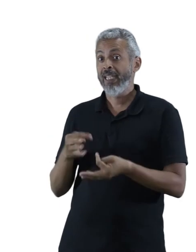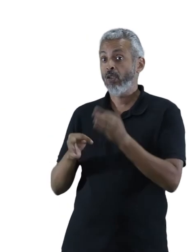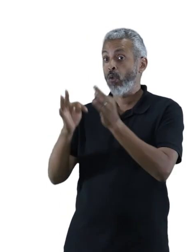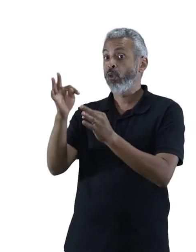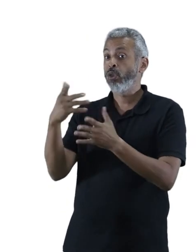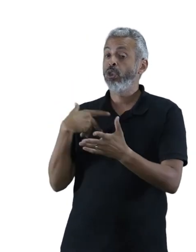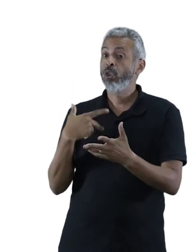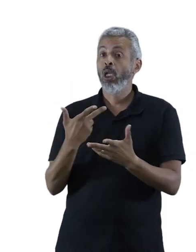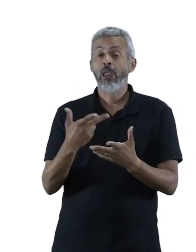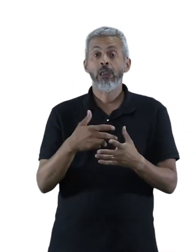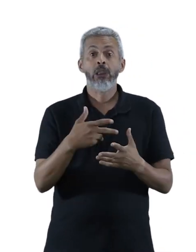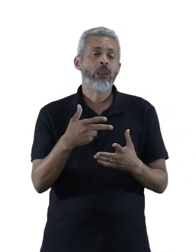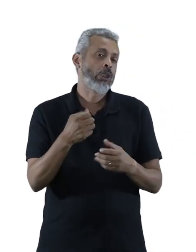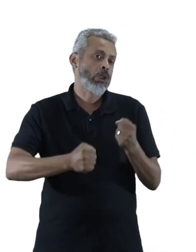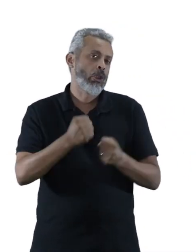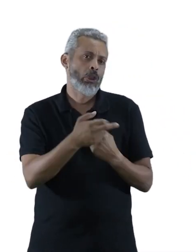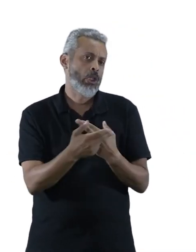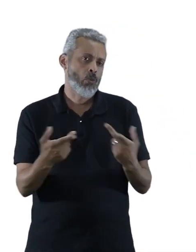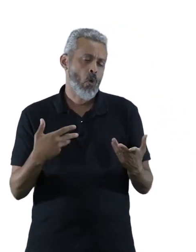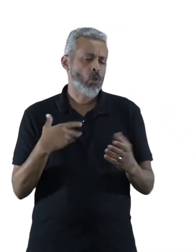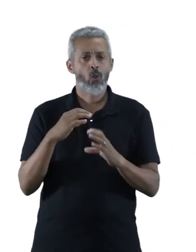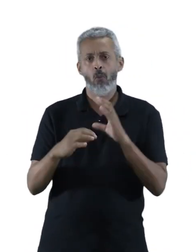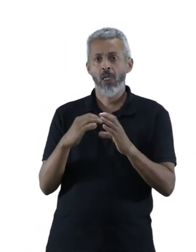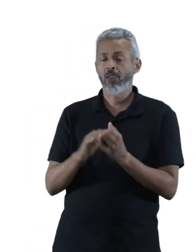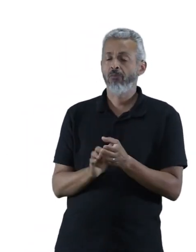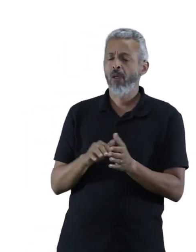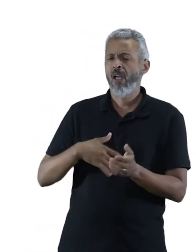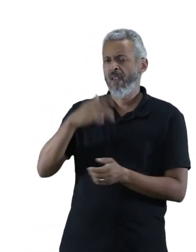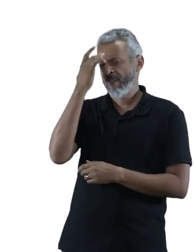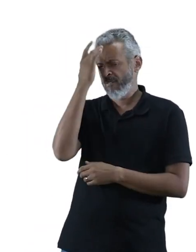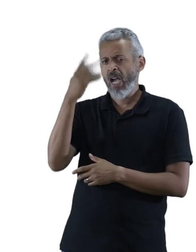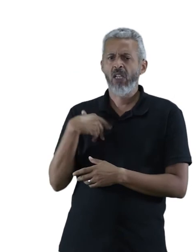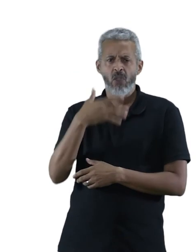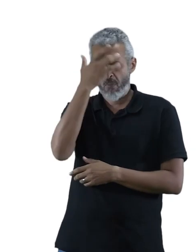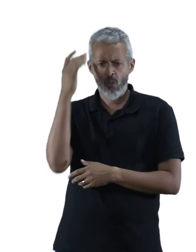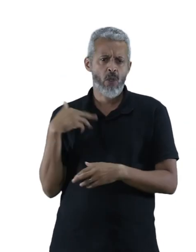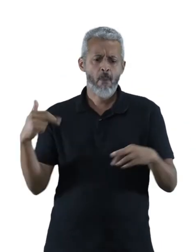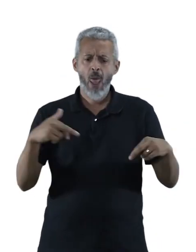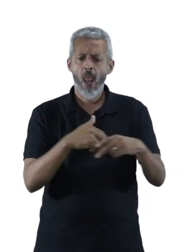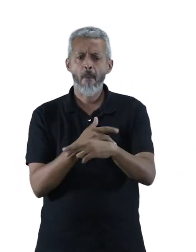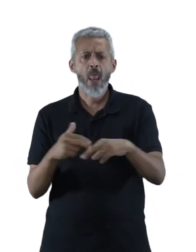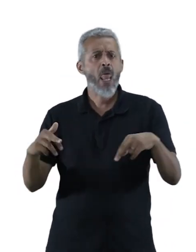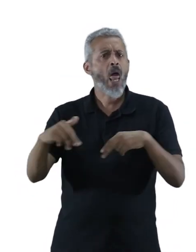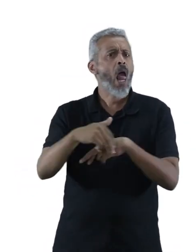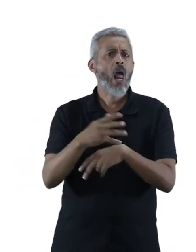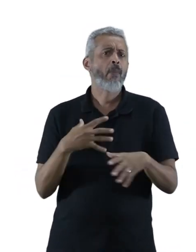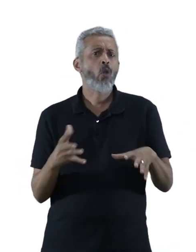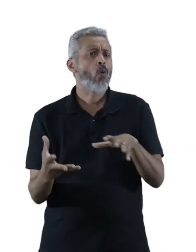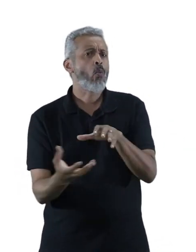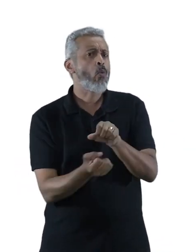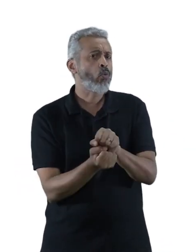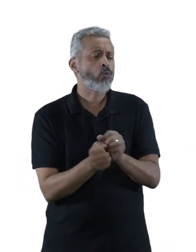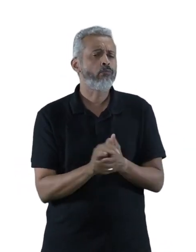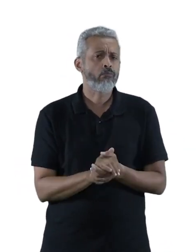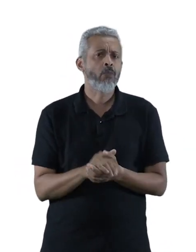evoluída, os transportes também, comunicação. Então fica muito mais fácil das pessoas migrarem, das pessoas se movimentarem pelo mundo.